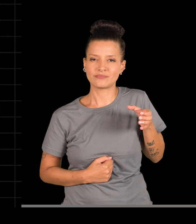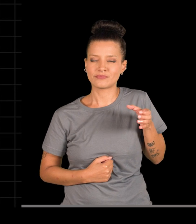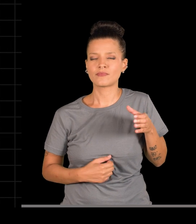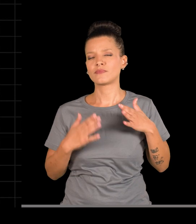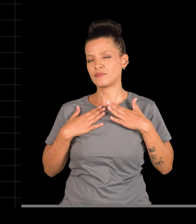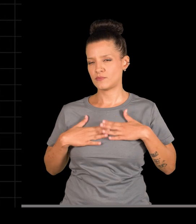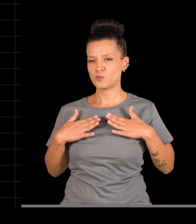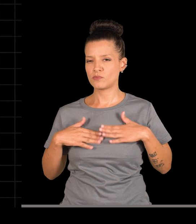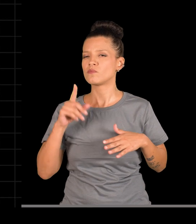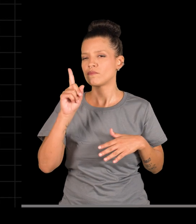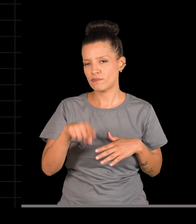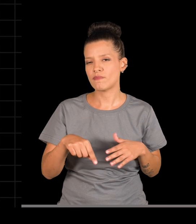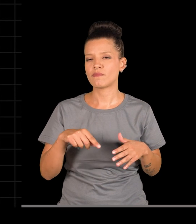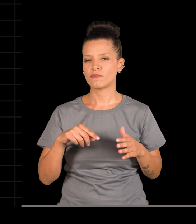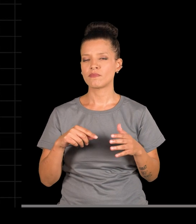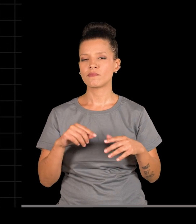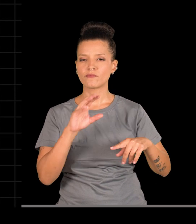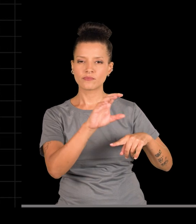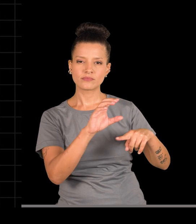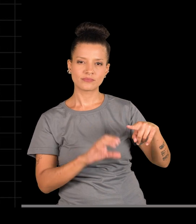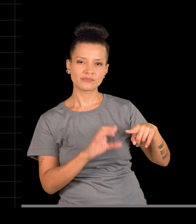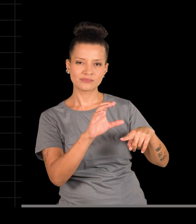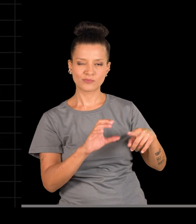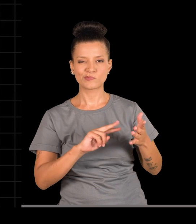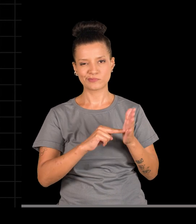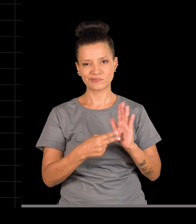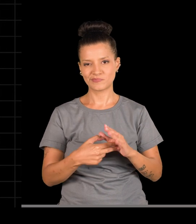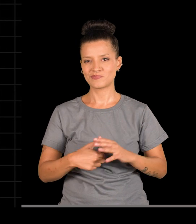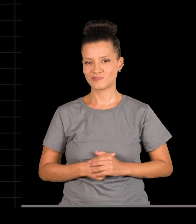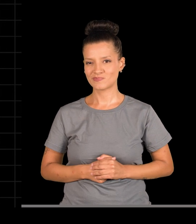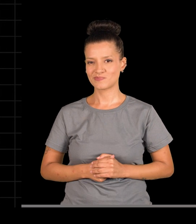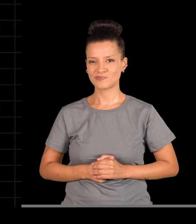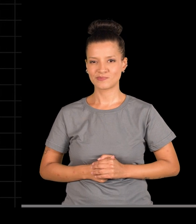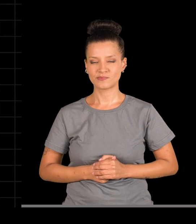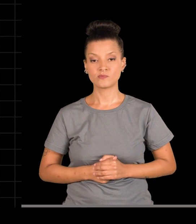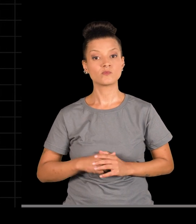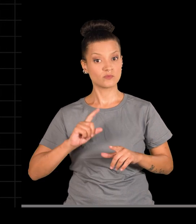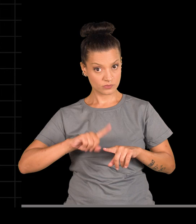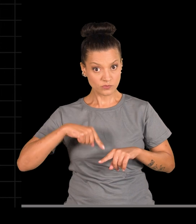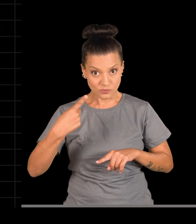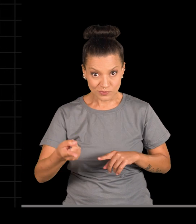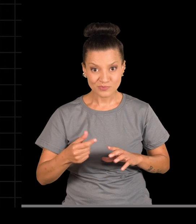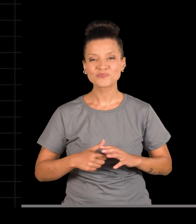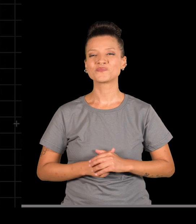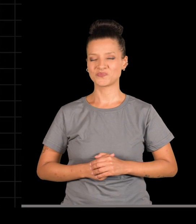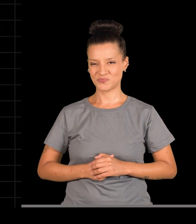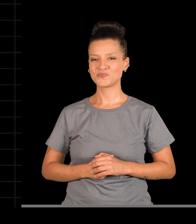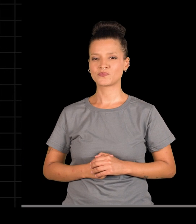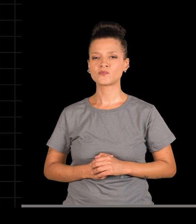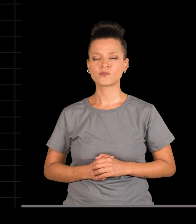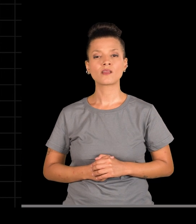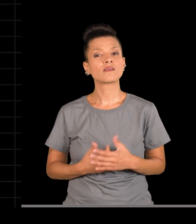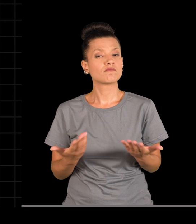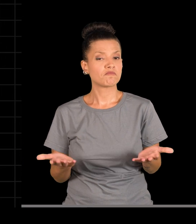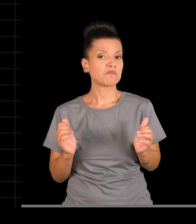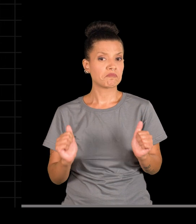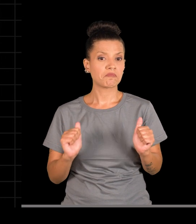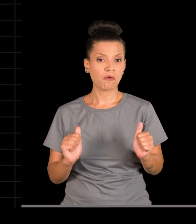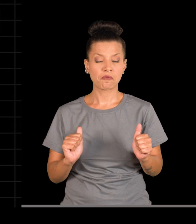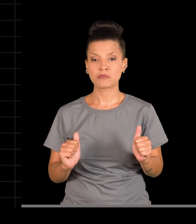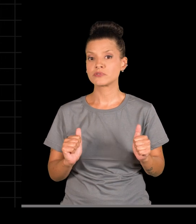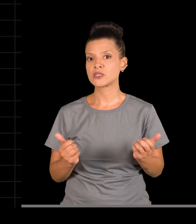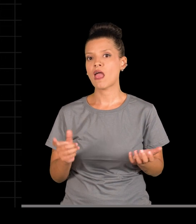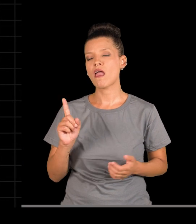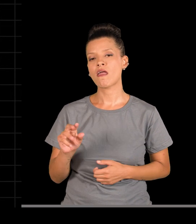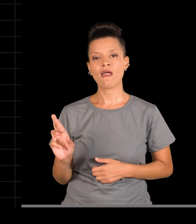seja, a parte dividido pelo todo. Tranquilo? Esse é um dos significados aí de fração muito utilizados. Vamos agora para o nosso segundo significado